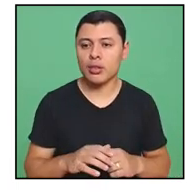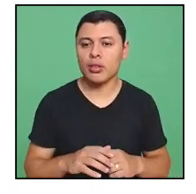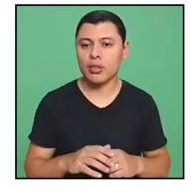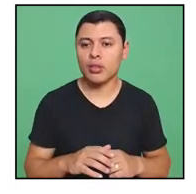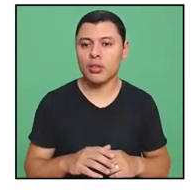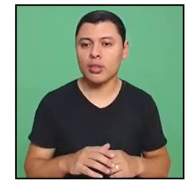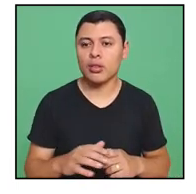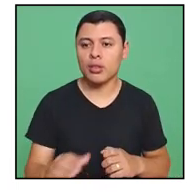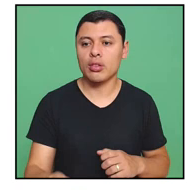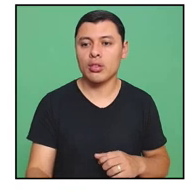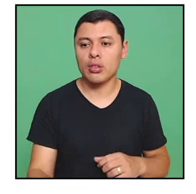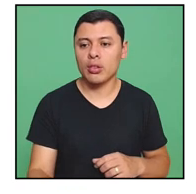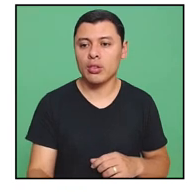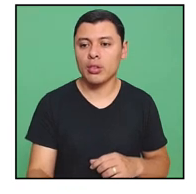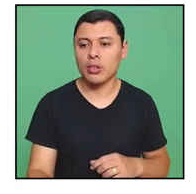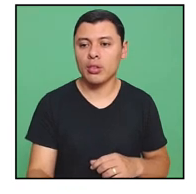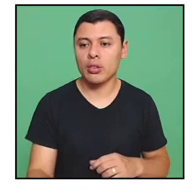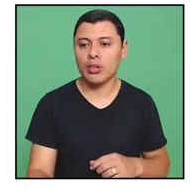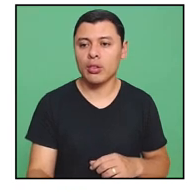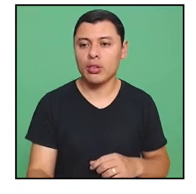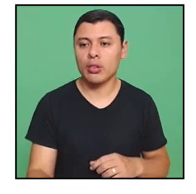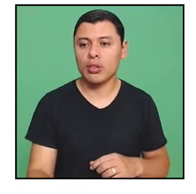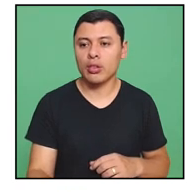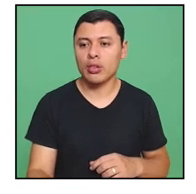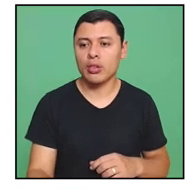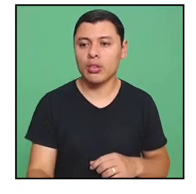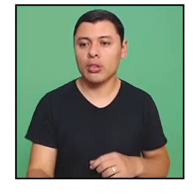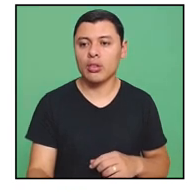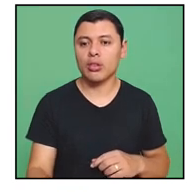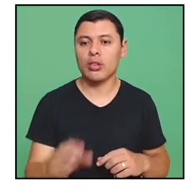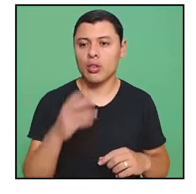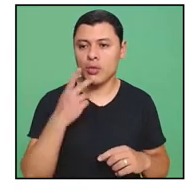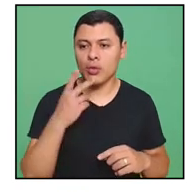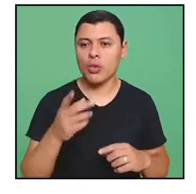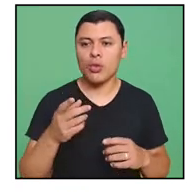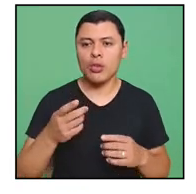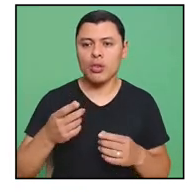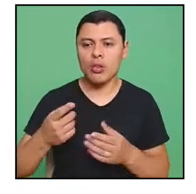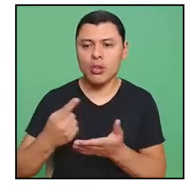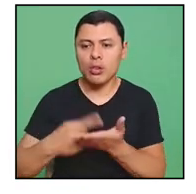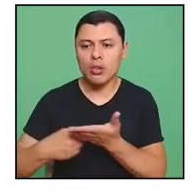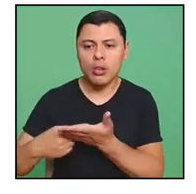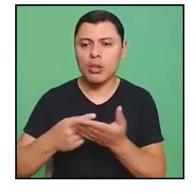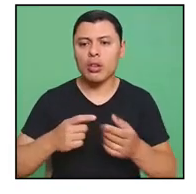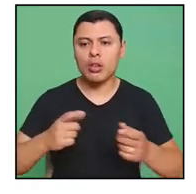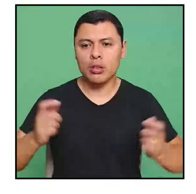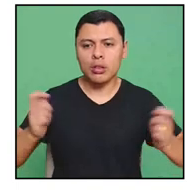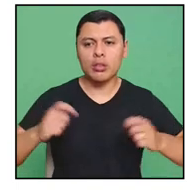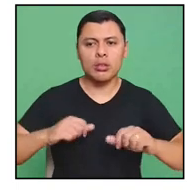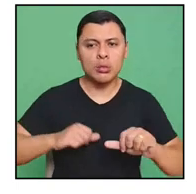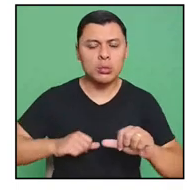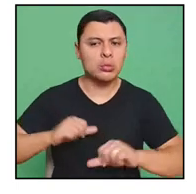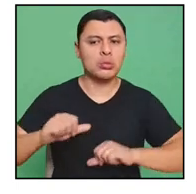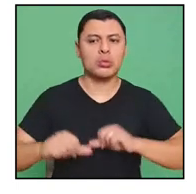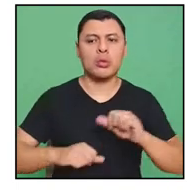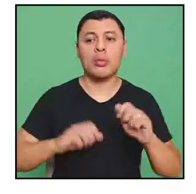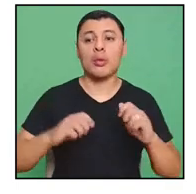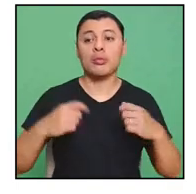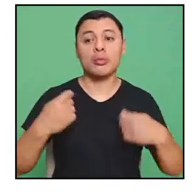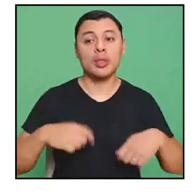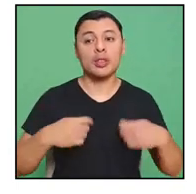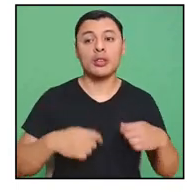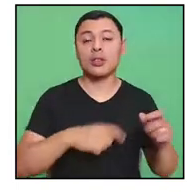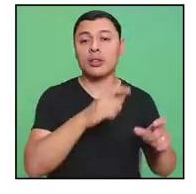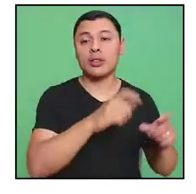comentário do Gui. Essas formas alternativas de financiamento coletivo tem um poder transformador enorme. Basta os operadores terem a vontade de promover